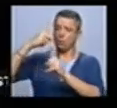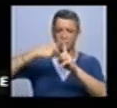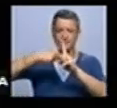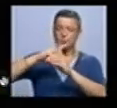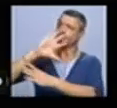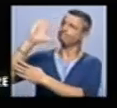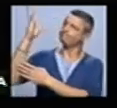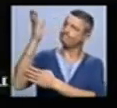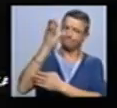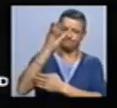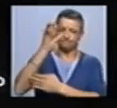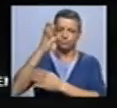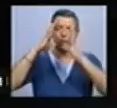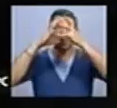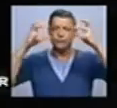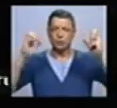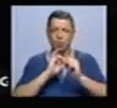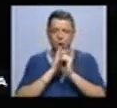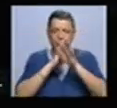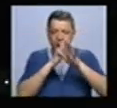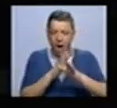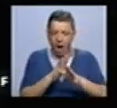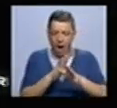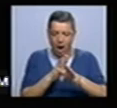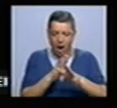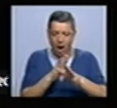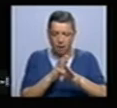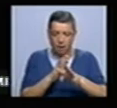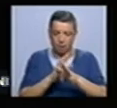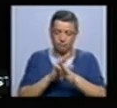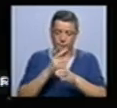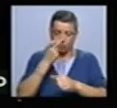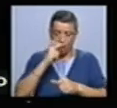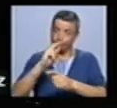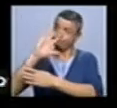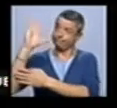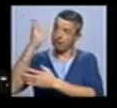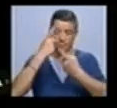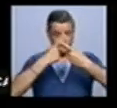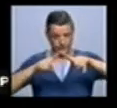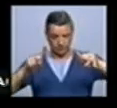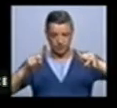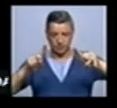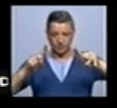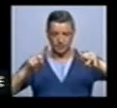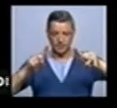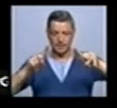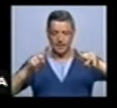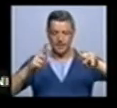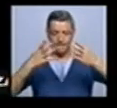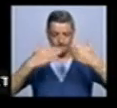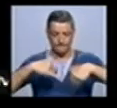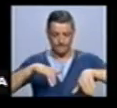exoplaneta que não tem nuvens. Tem uma atmosfera que é diferente de nuvens e, portanto, deixa, no